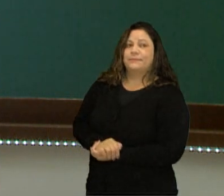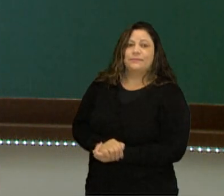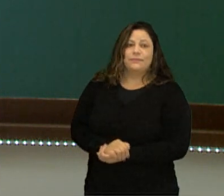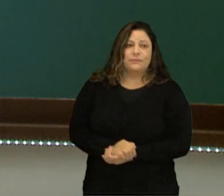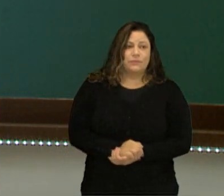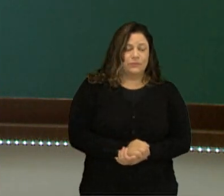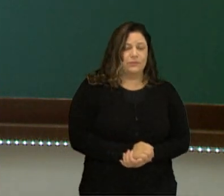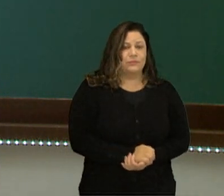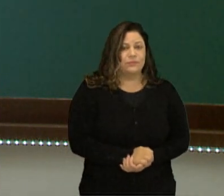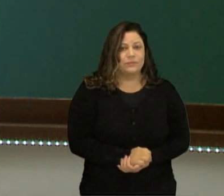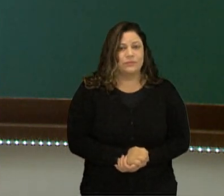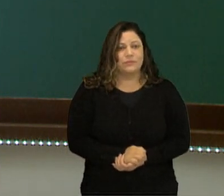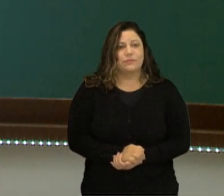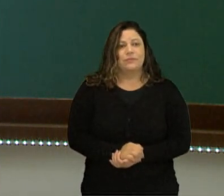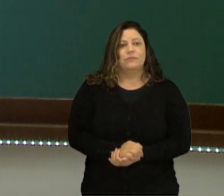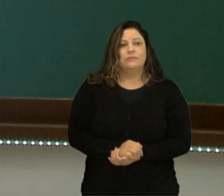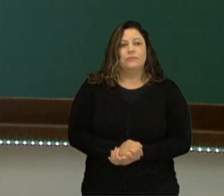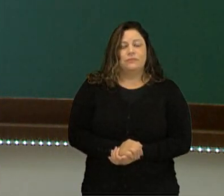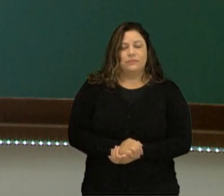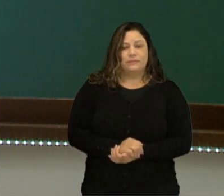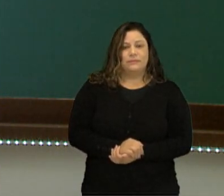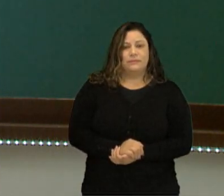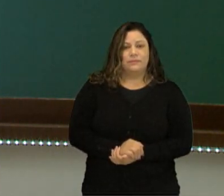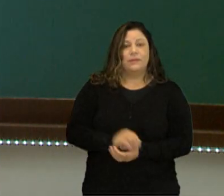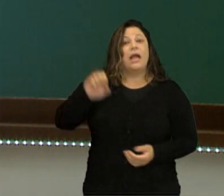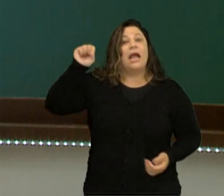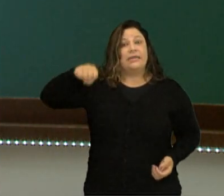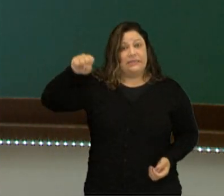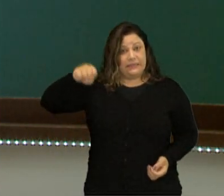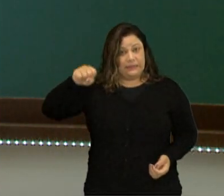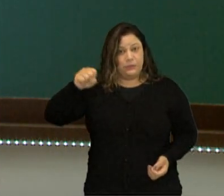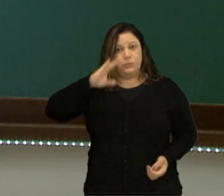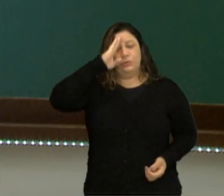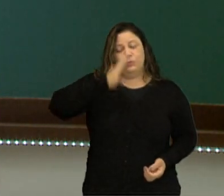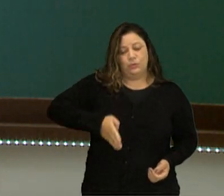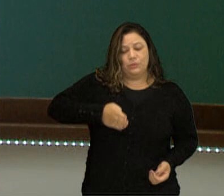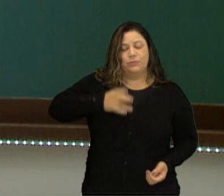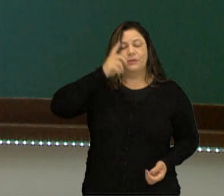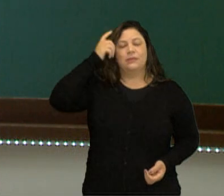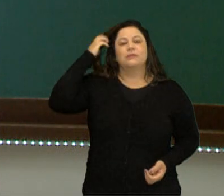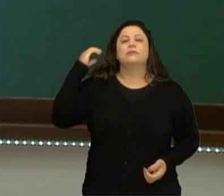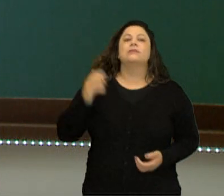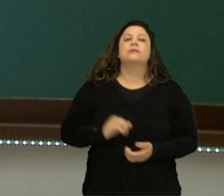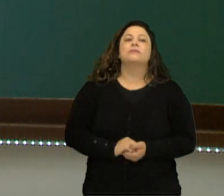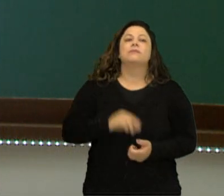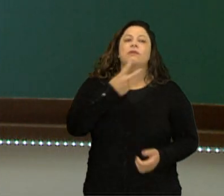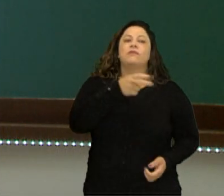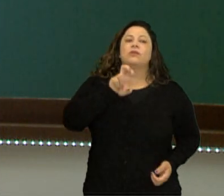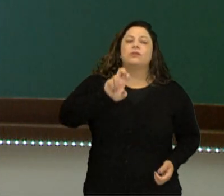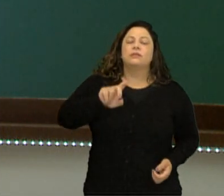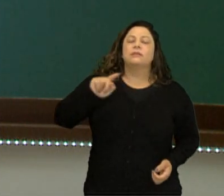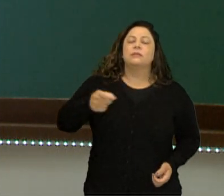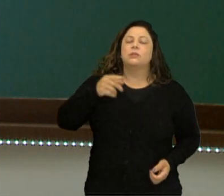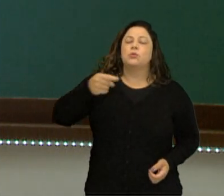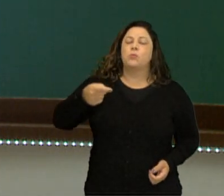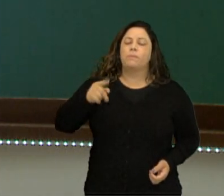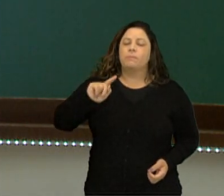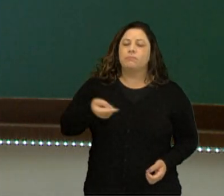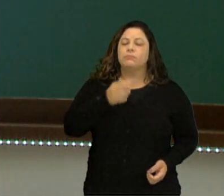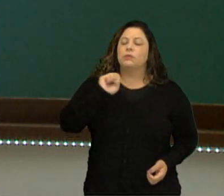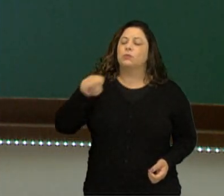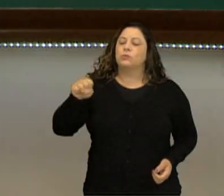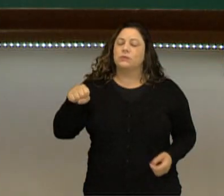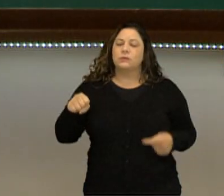Pessoal, 25 mil segundos, sendo mais exato. Pessoal, então, veja só, 25 mil segundos.